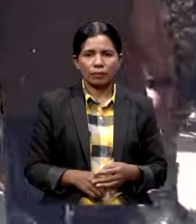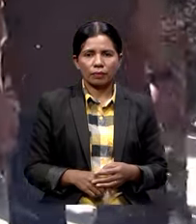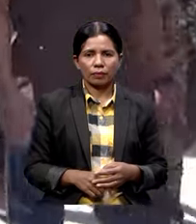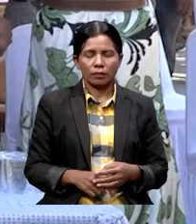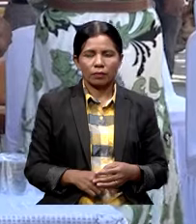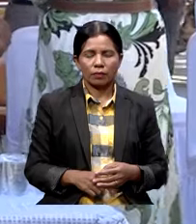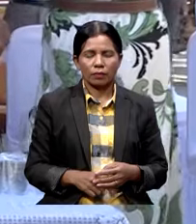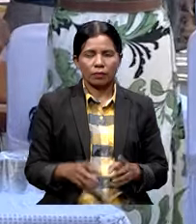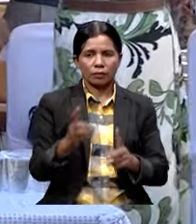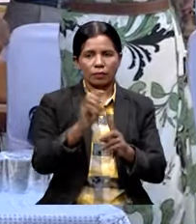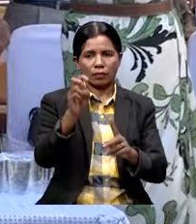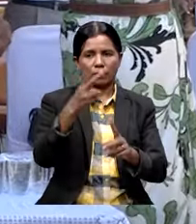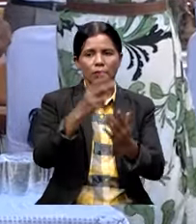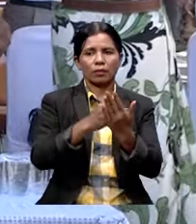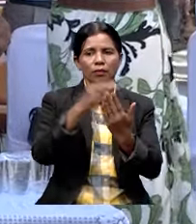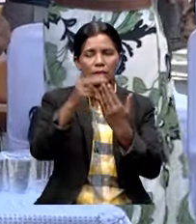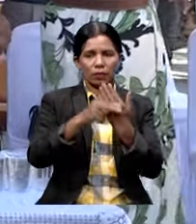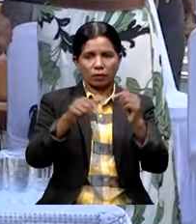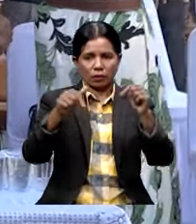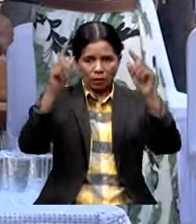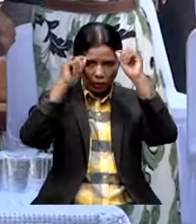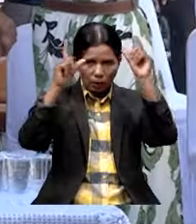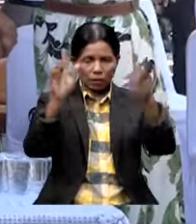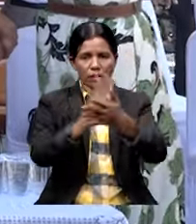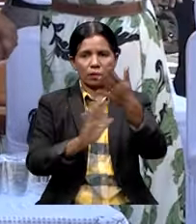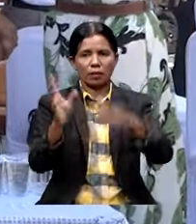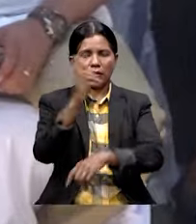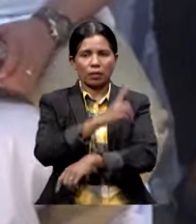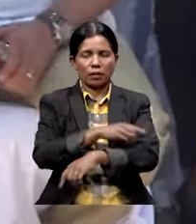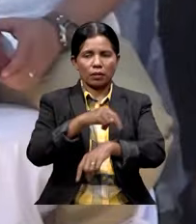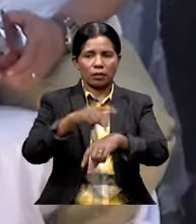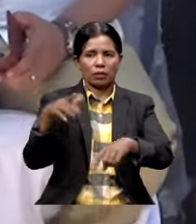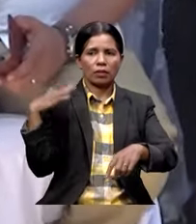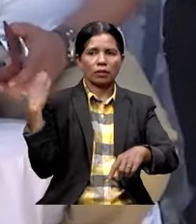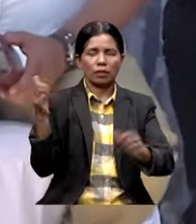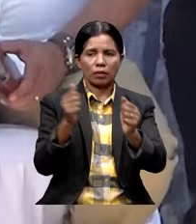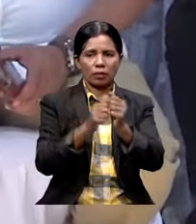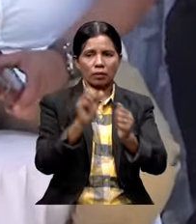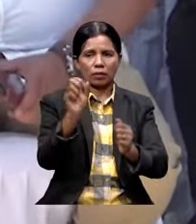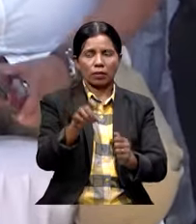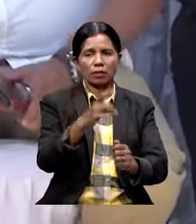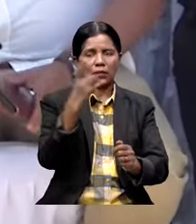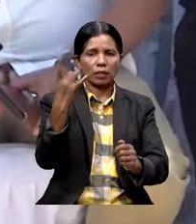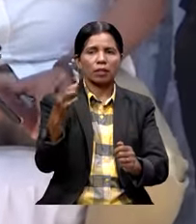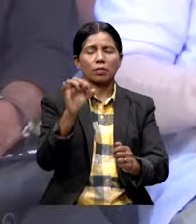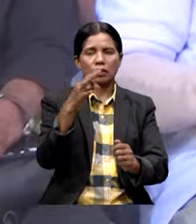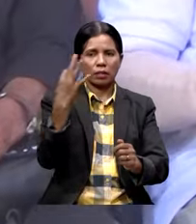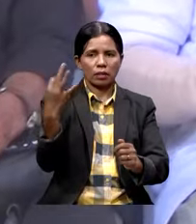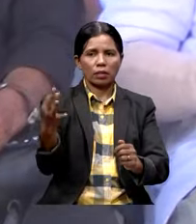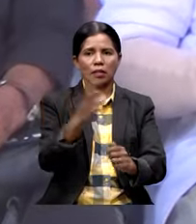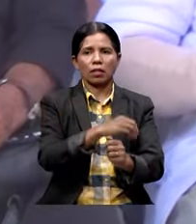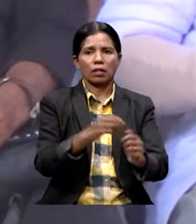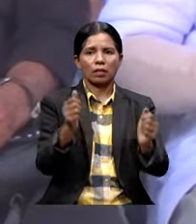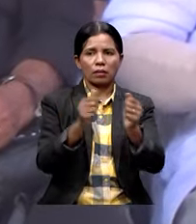E a loro Sanur sin rua fula novembro, né? Timor-Leste comemora a loro nacional de juventude badala Sanur sin sia no massacre Santa Cruz